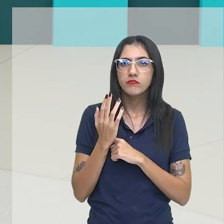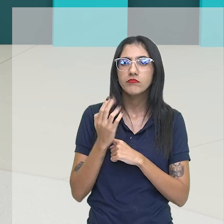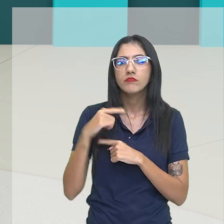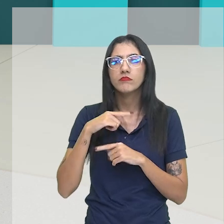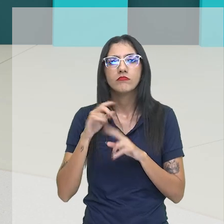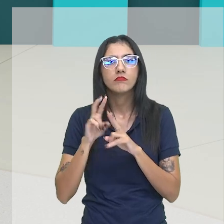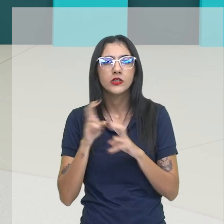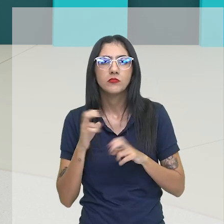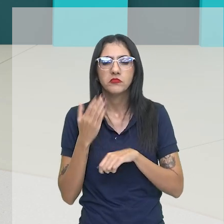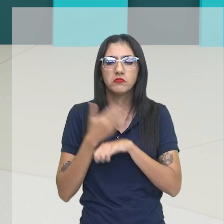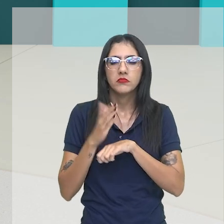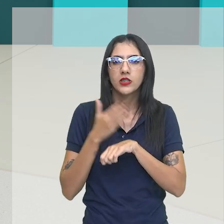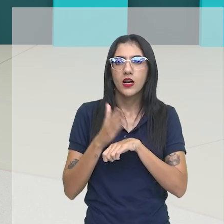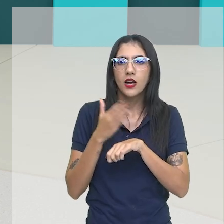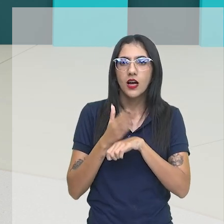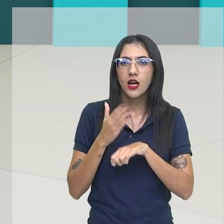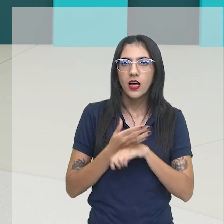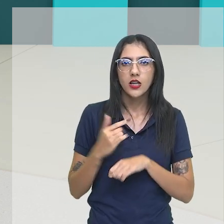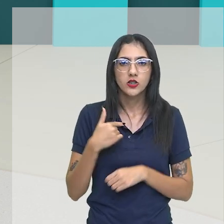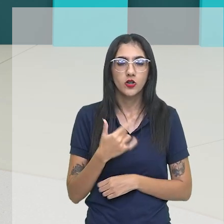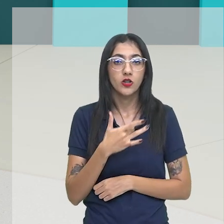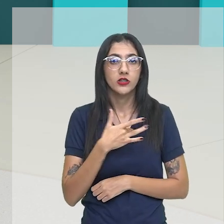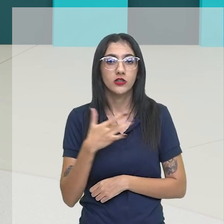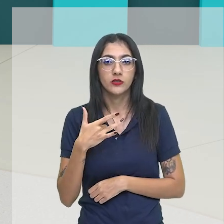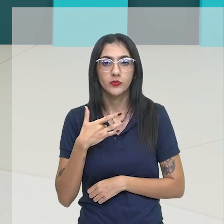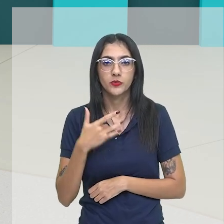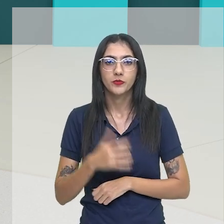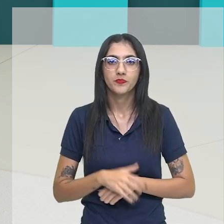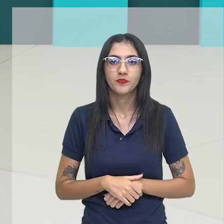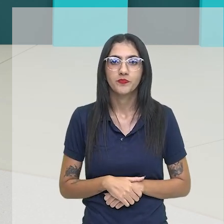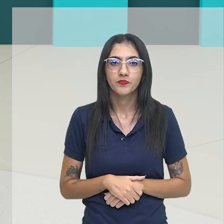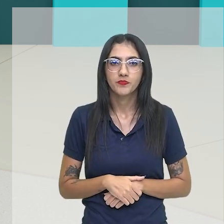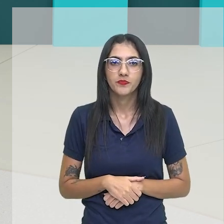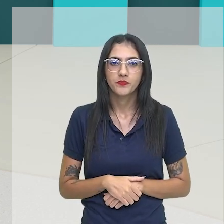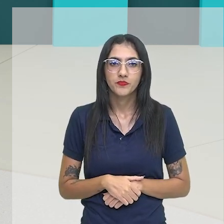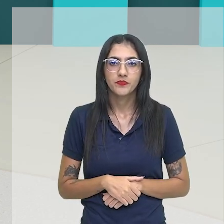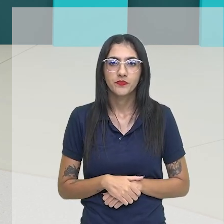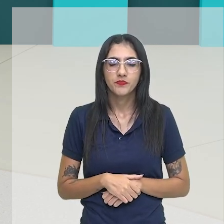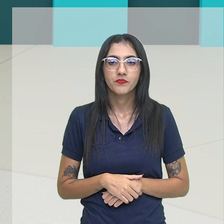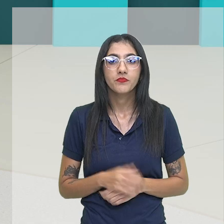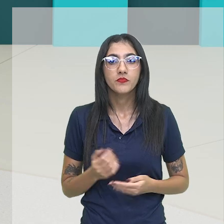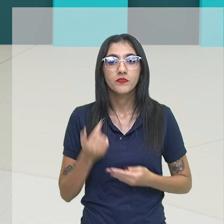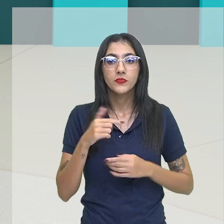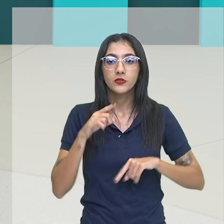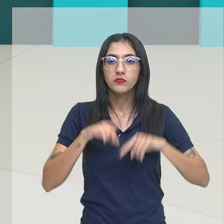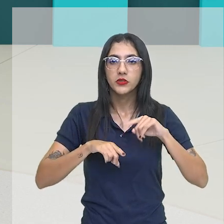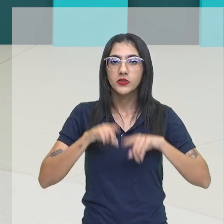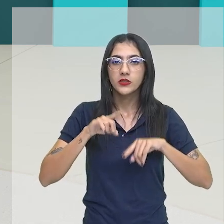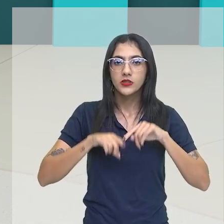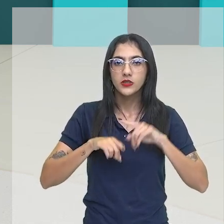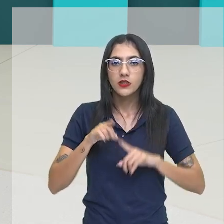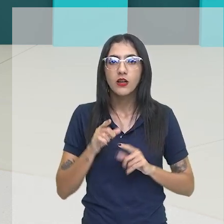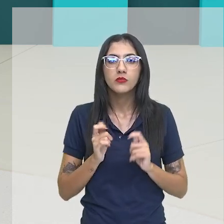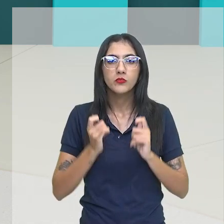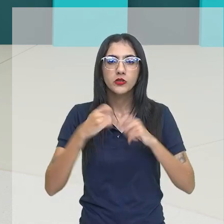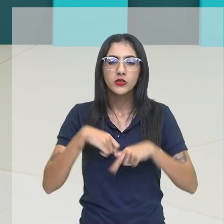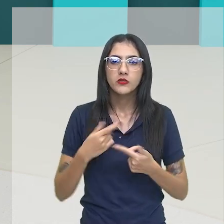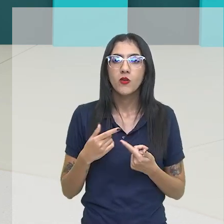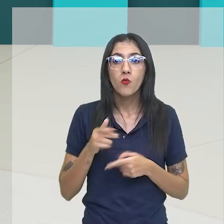questão do desempenho físico, da nossa saúde, nós temos os dispositivos vestíveis,